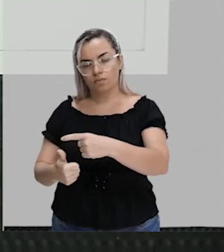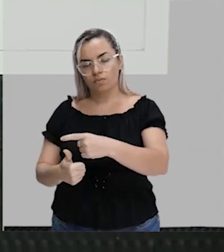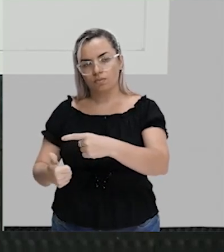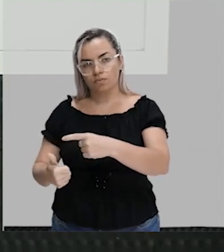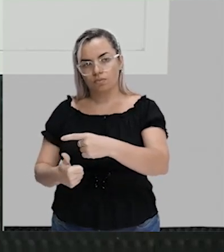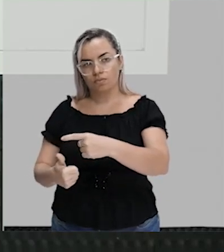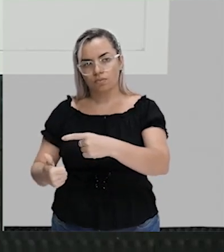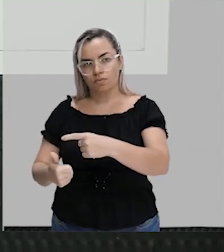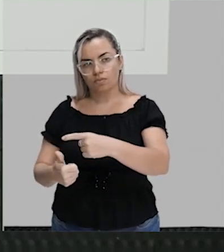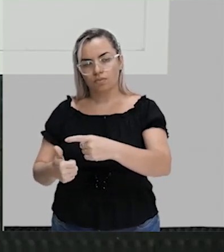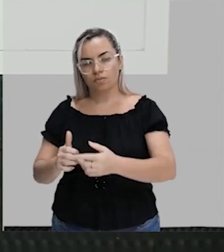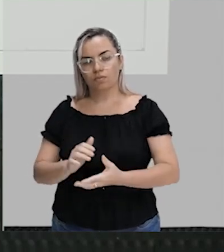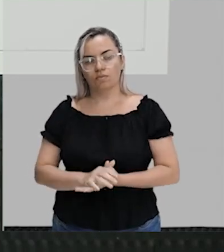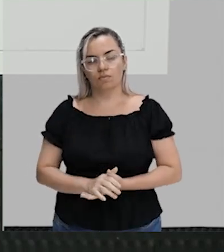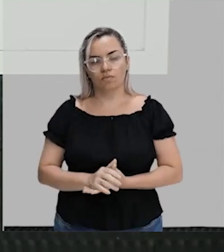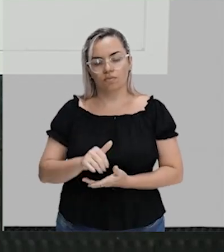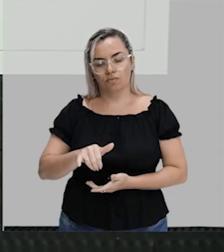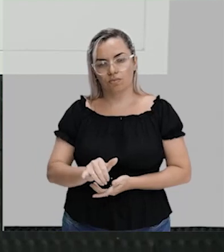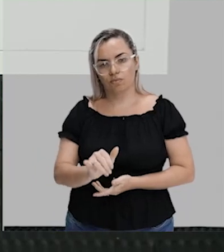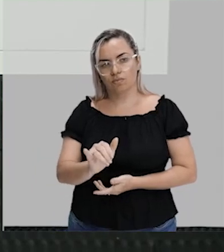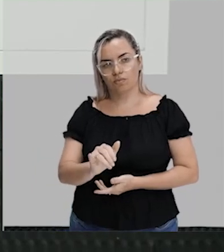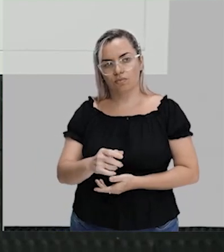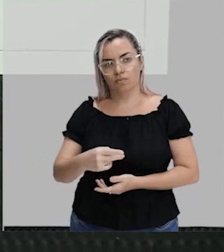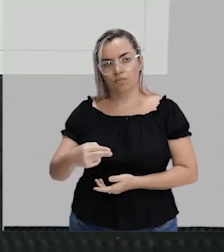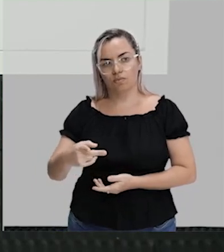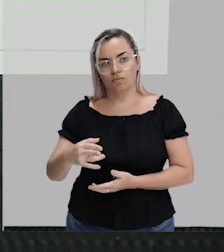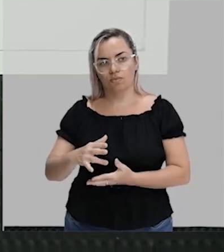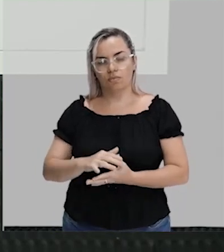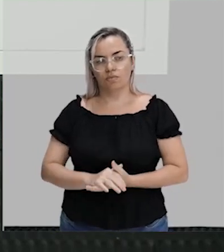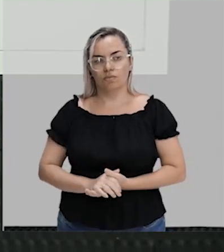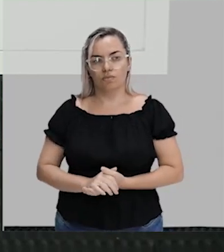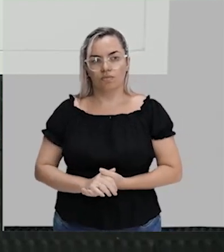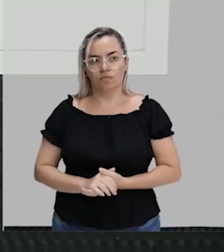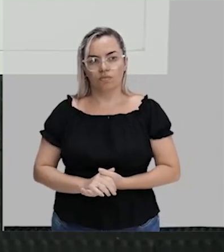por 11 aí você vai ter que o y Vale